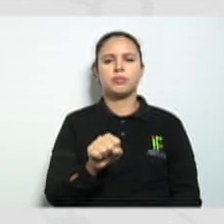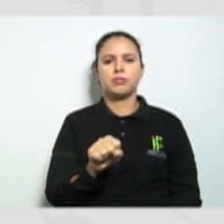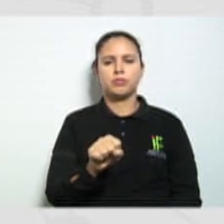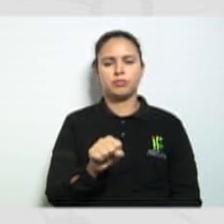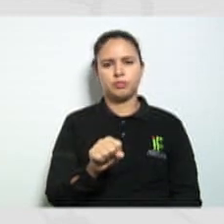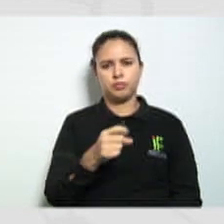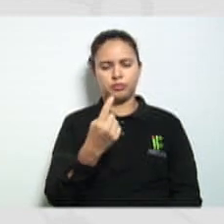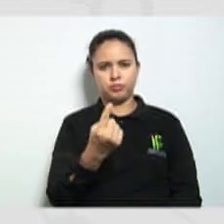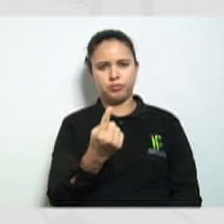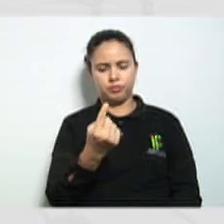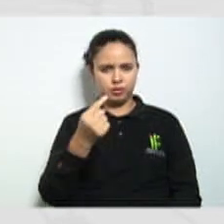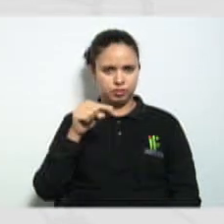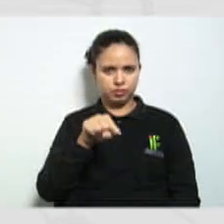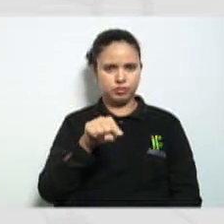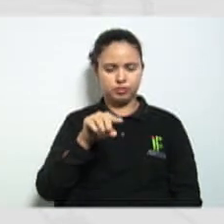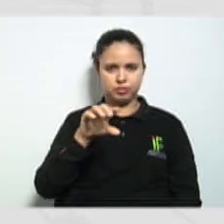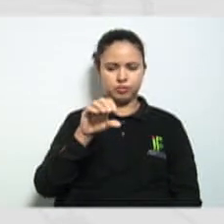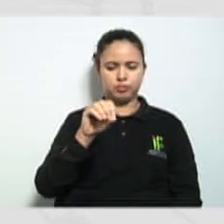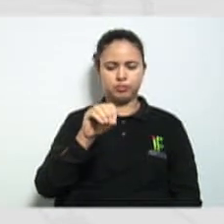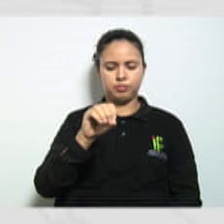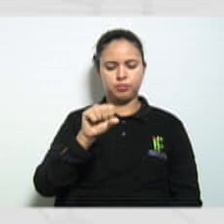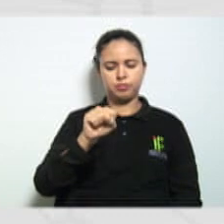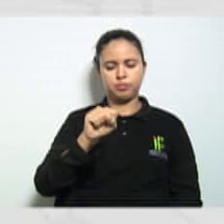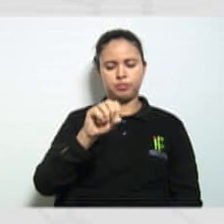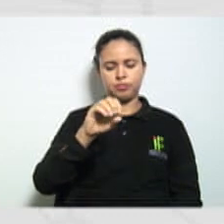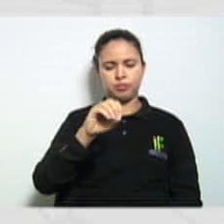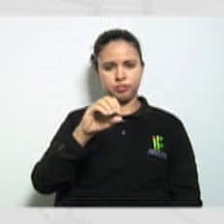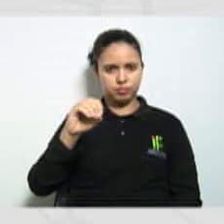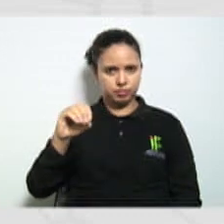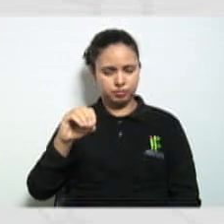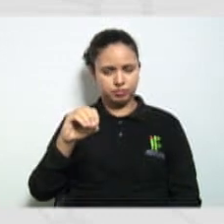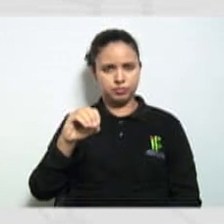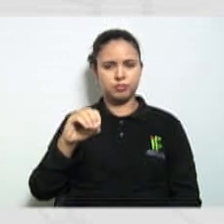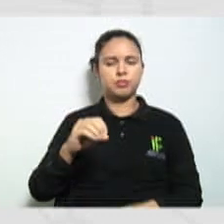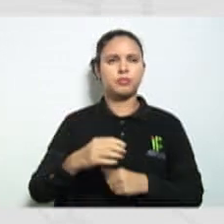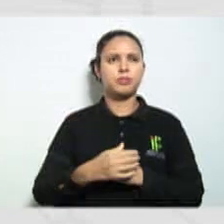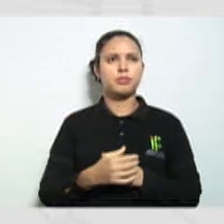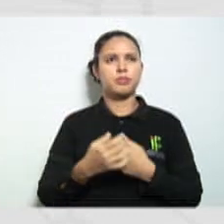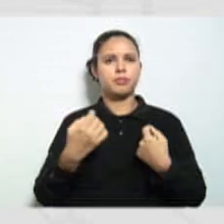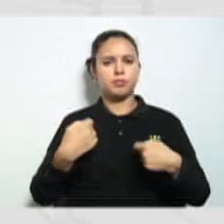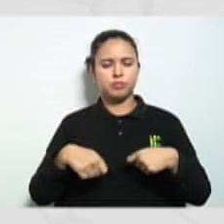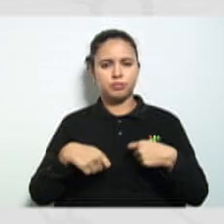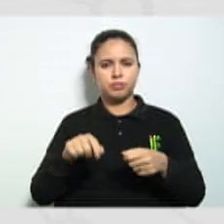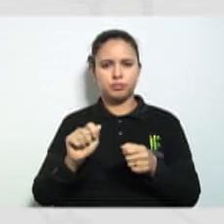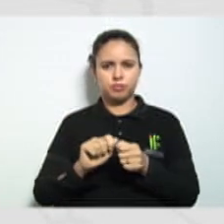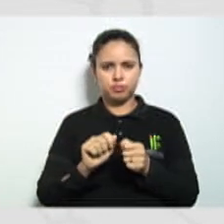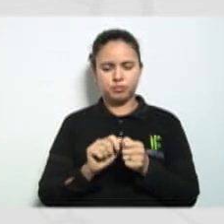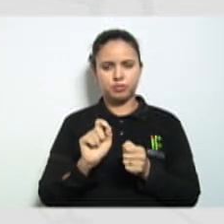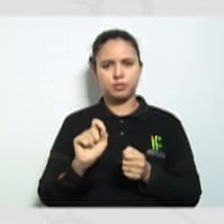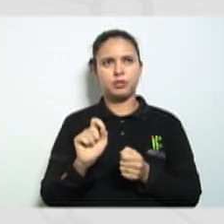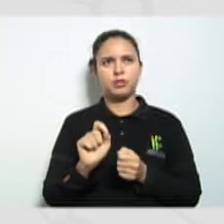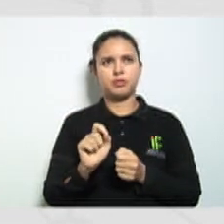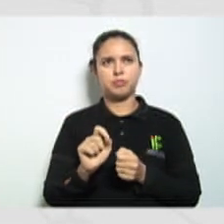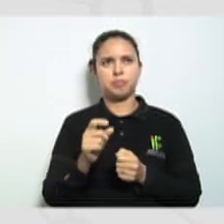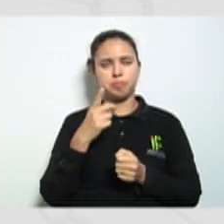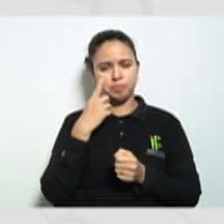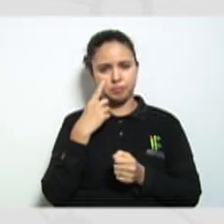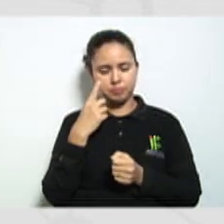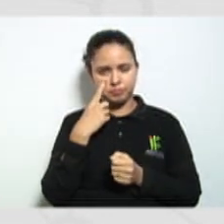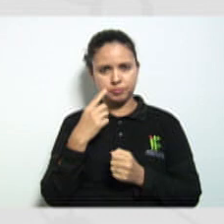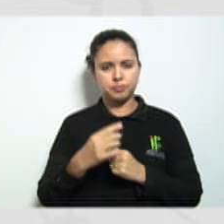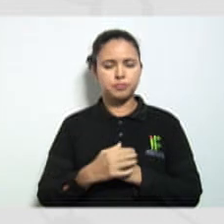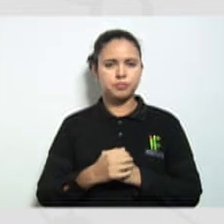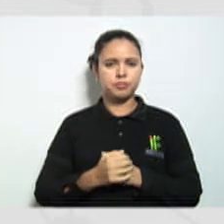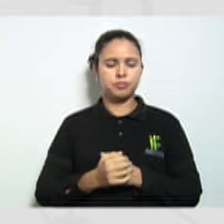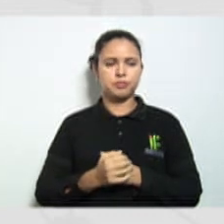de 1.800 do ato cooperativo. O que que nós temos que fazer? Vamos lá. Então,